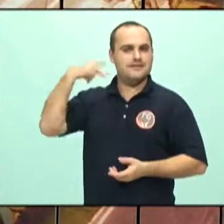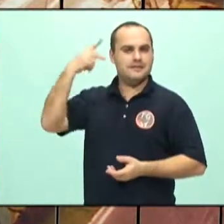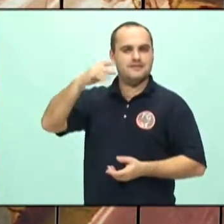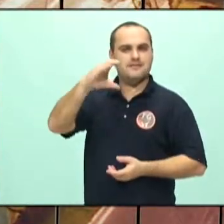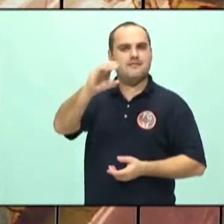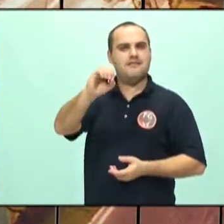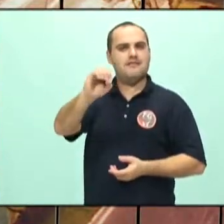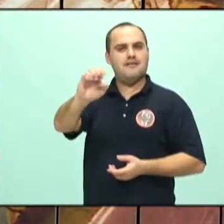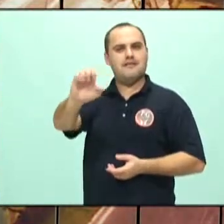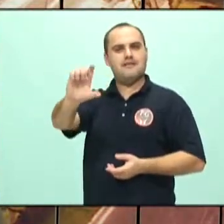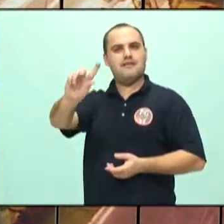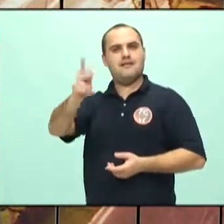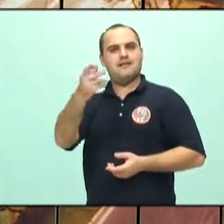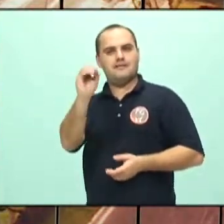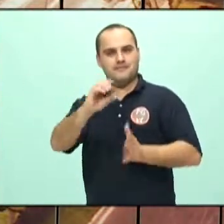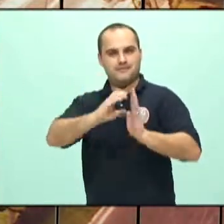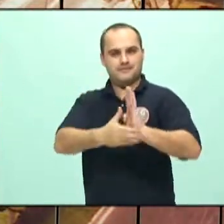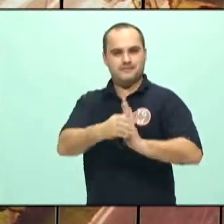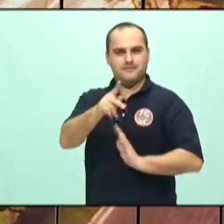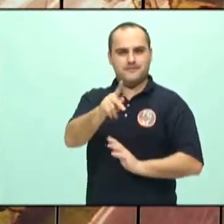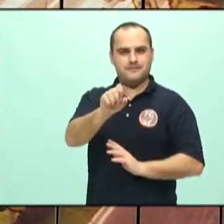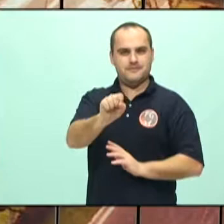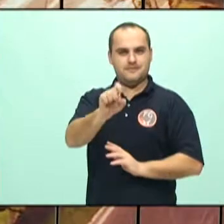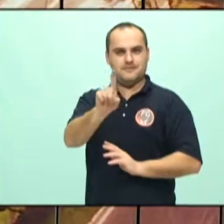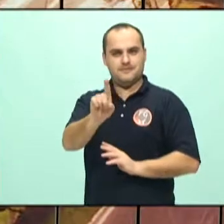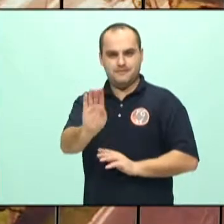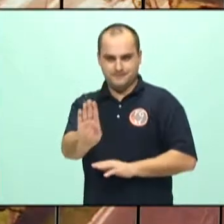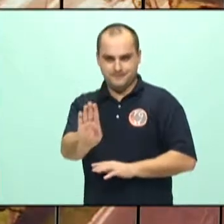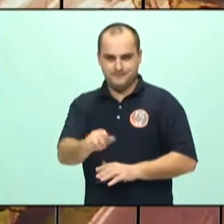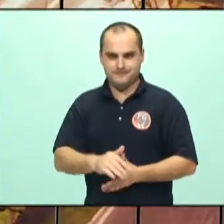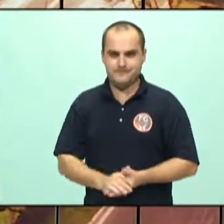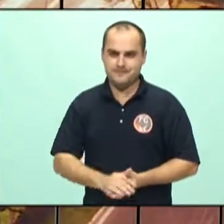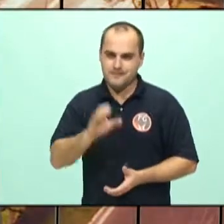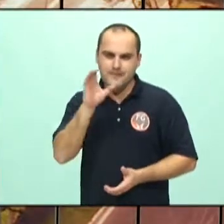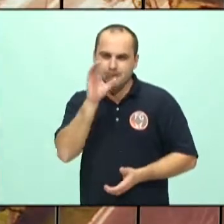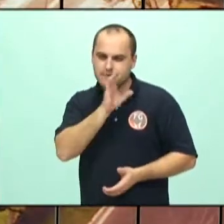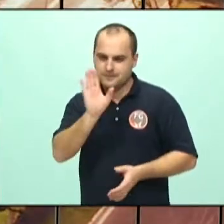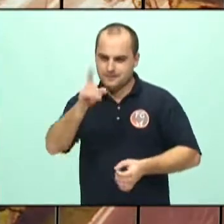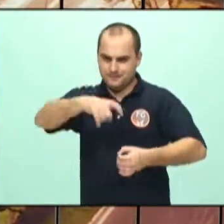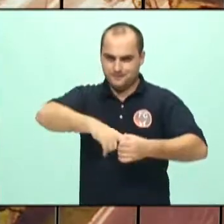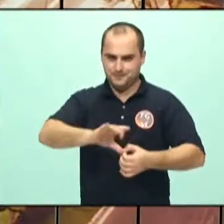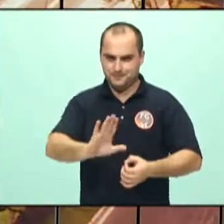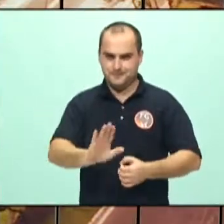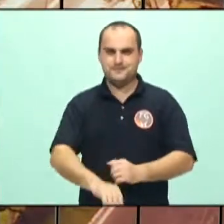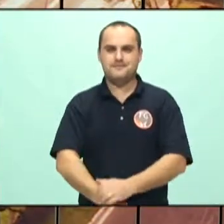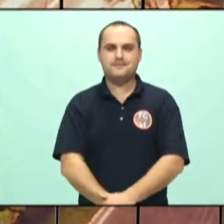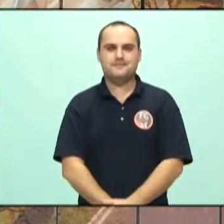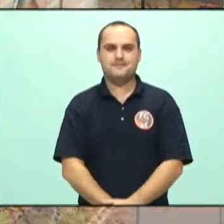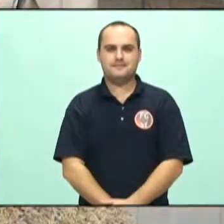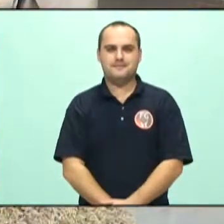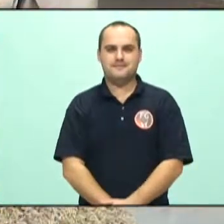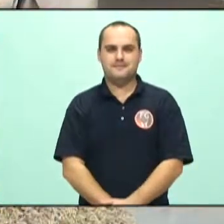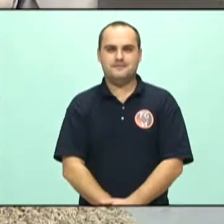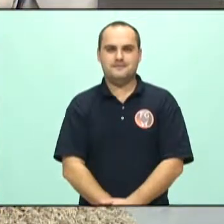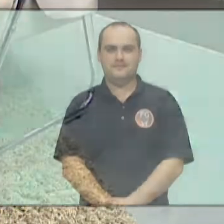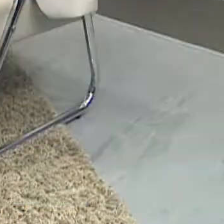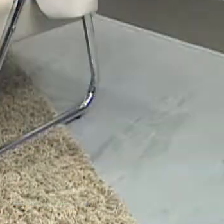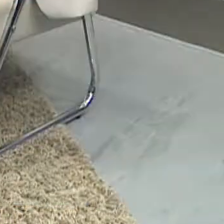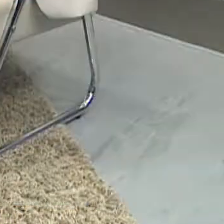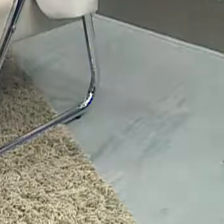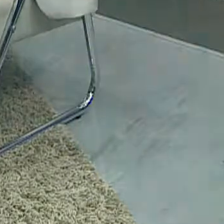o vereador Robson Coelho, do PSDB. Um instante só, a gente já volta.